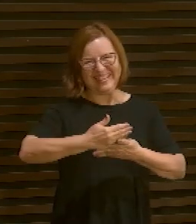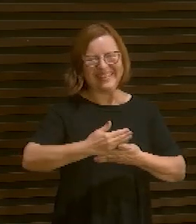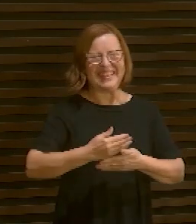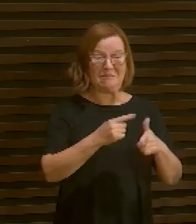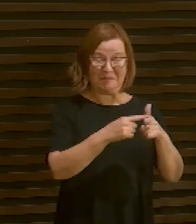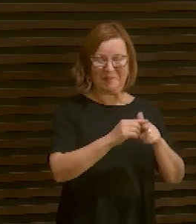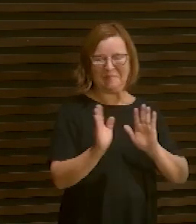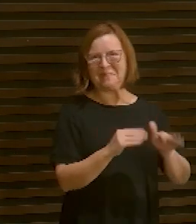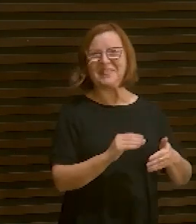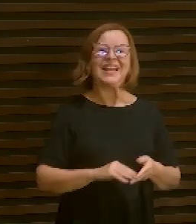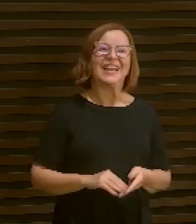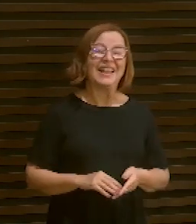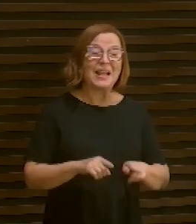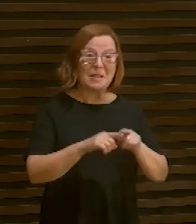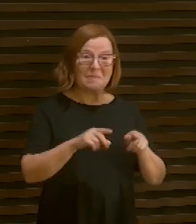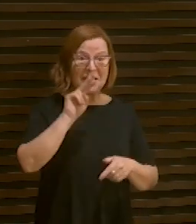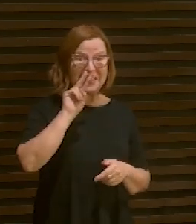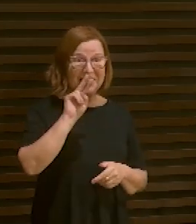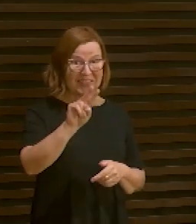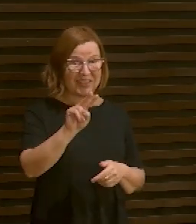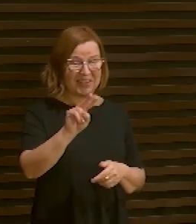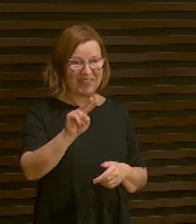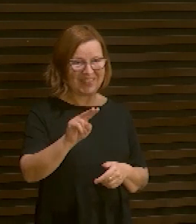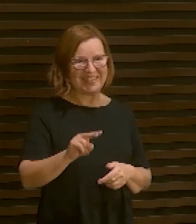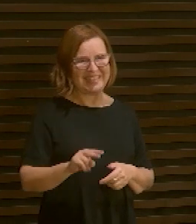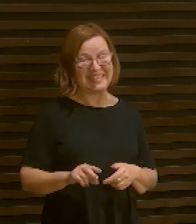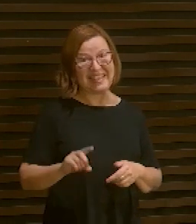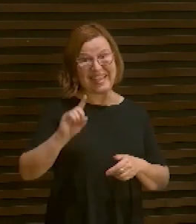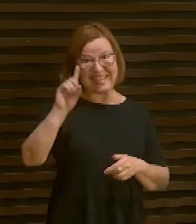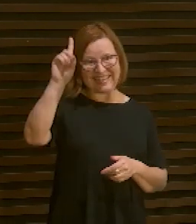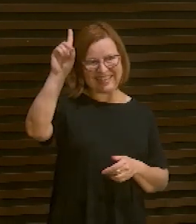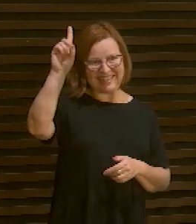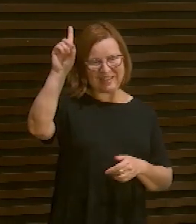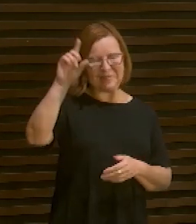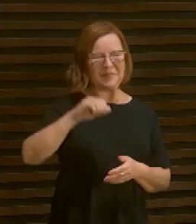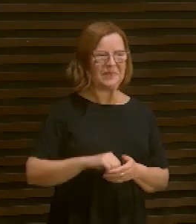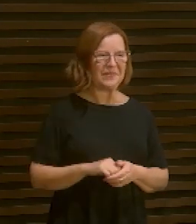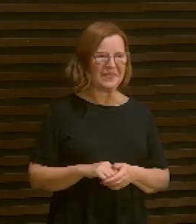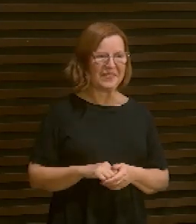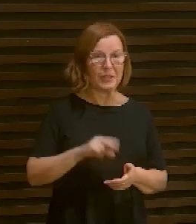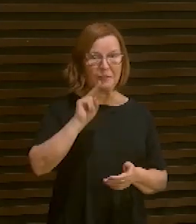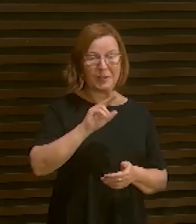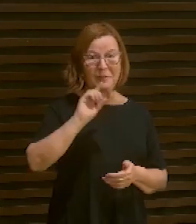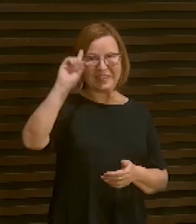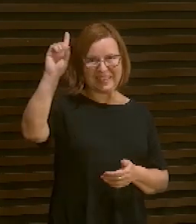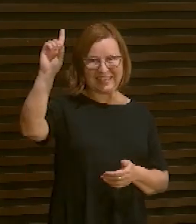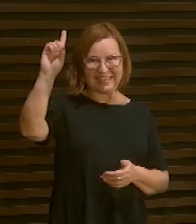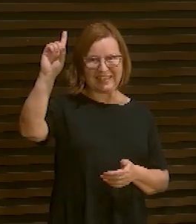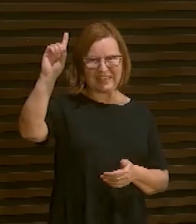Vemos todavia aquele, e é isso que nós precisamos ver. Vemos todavia aquele que por